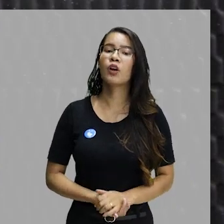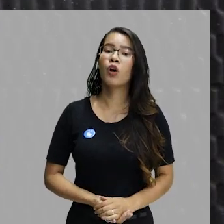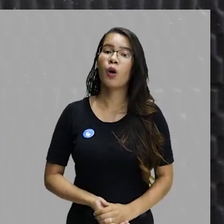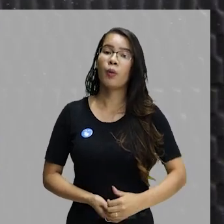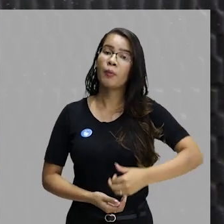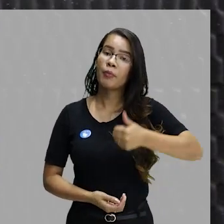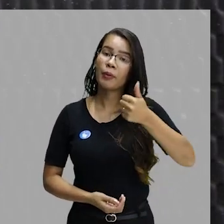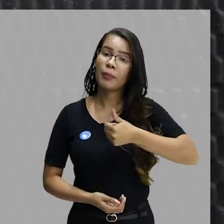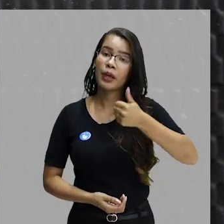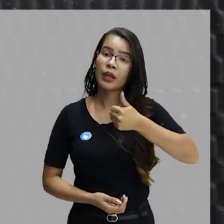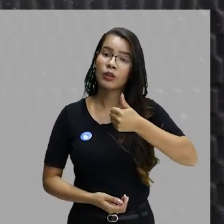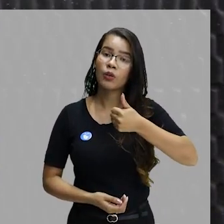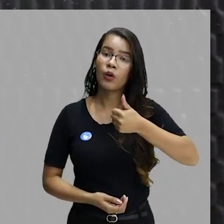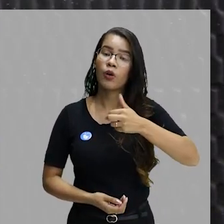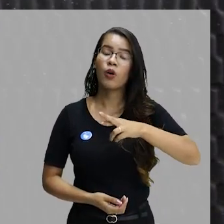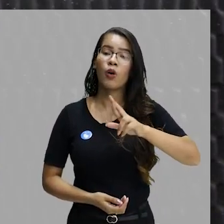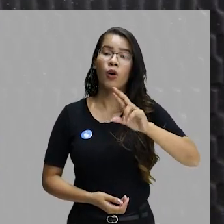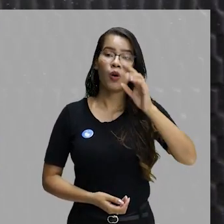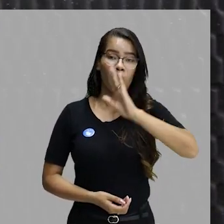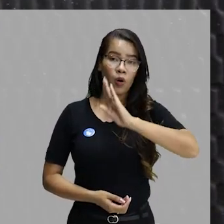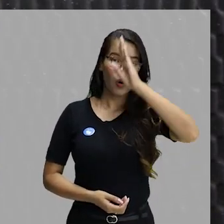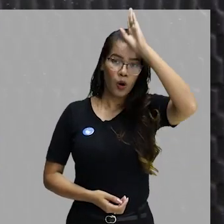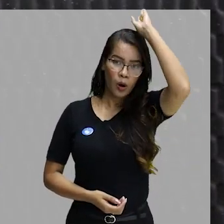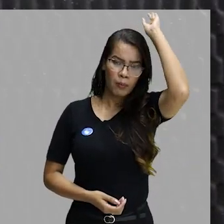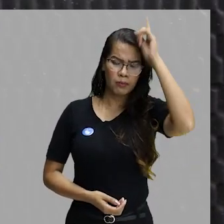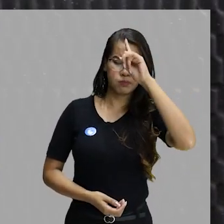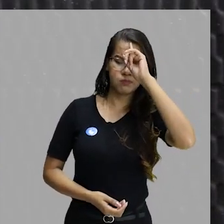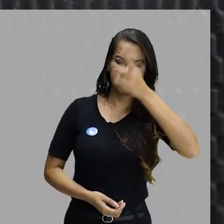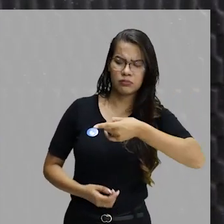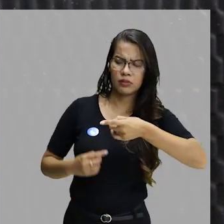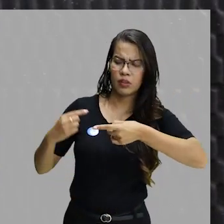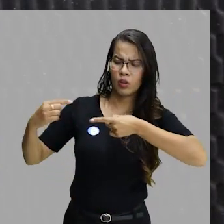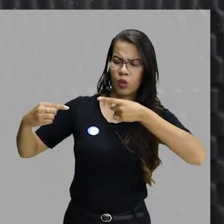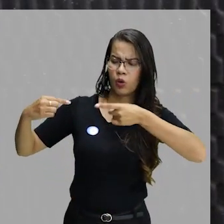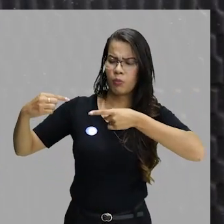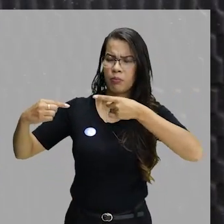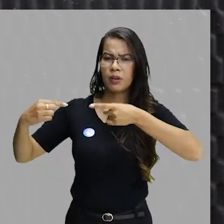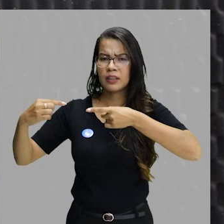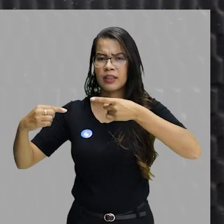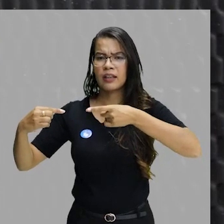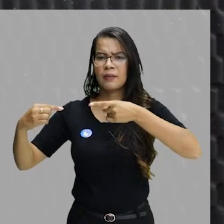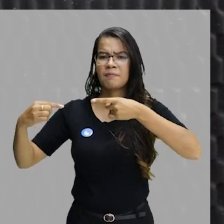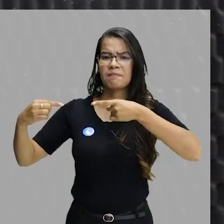momento, Roma domina as áreas da Península Itálica.